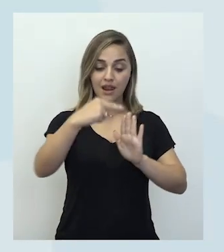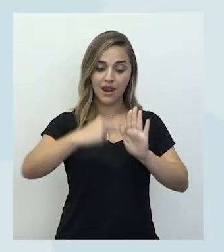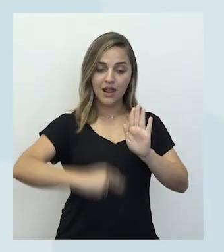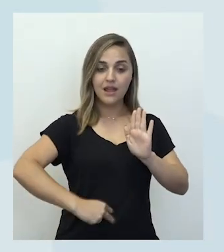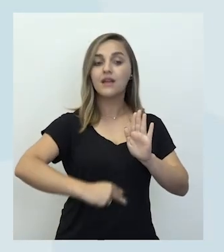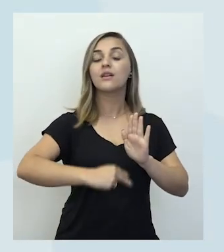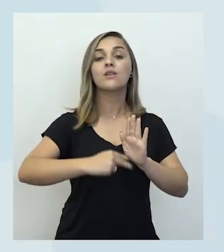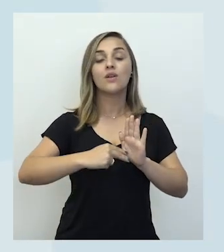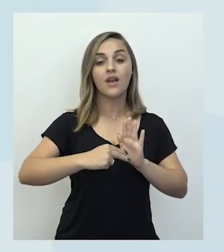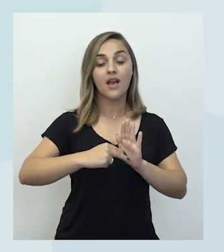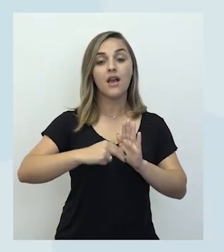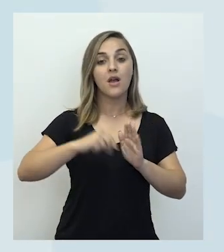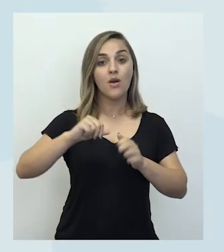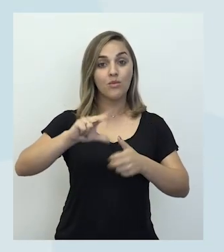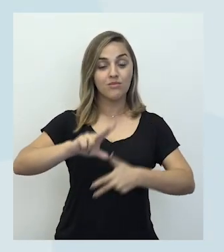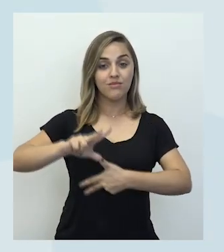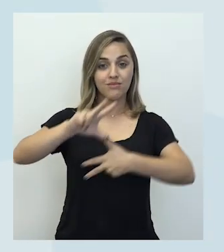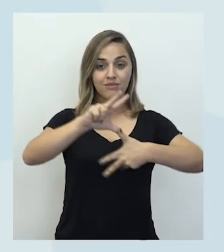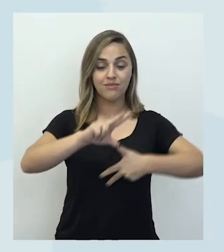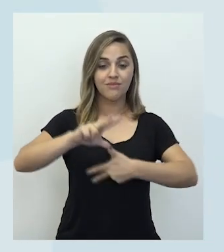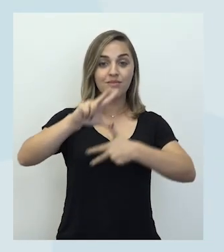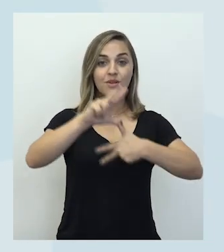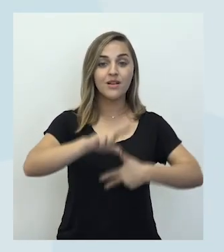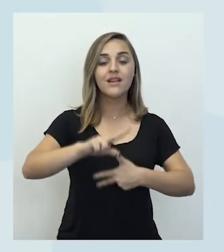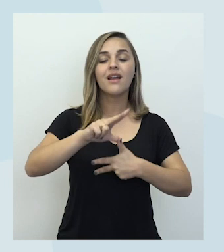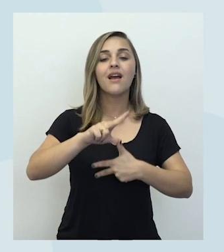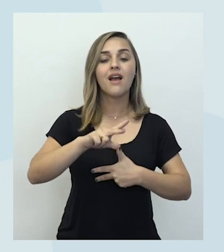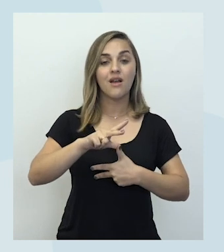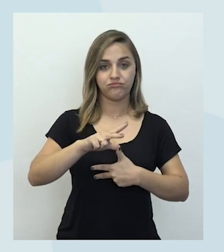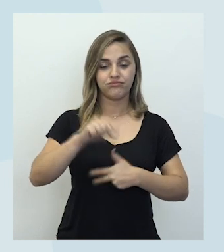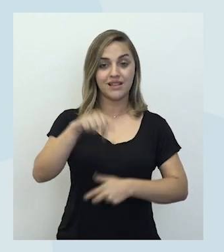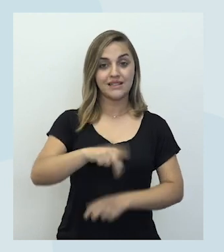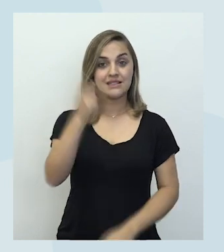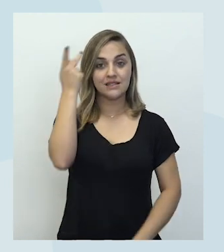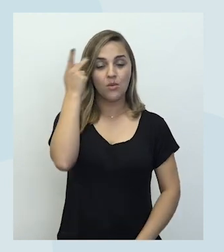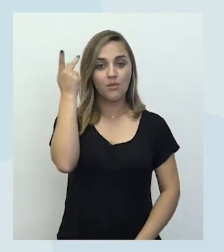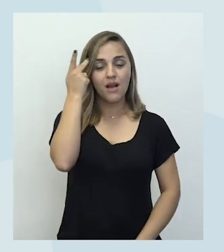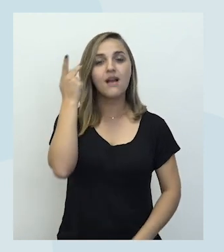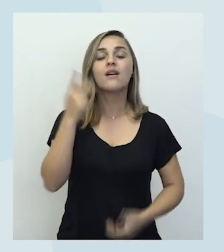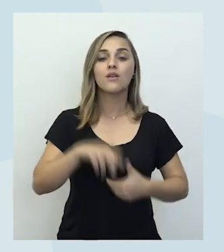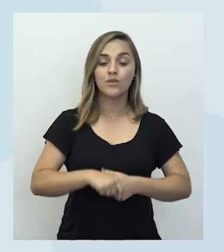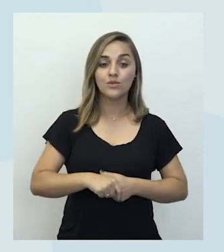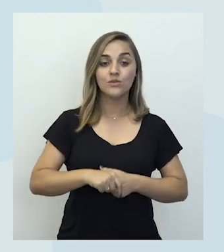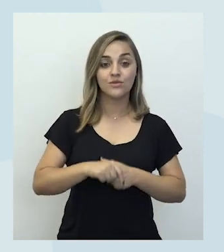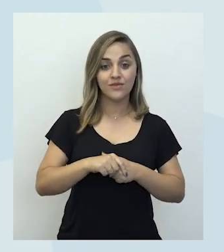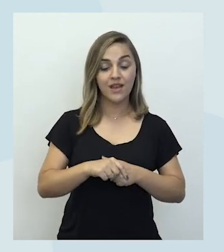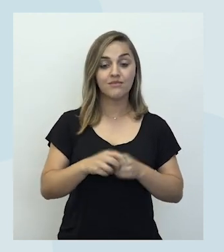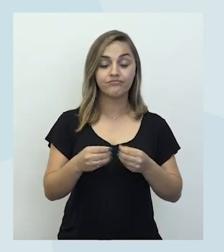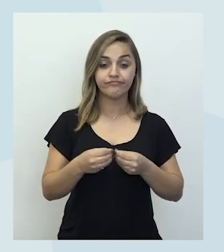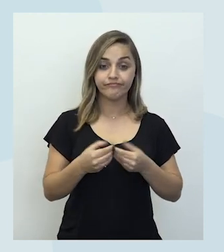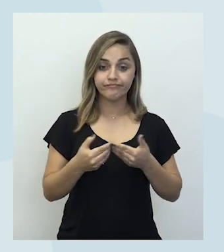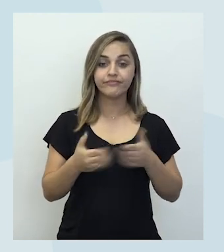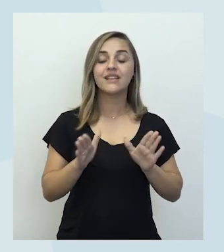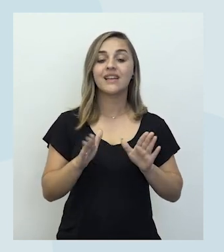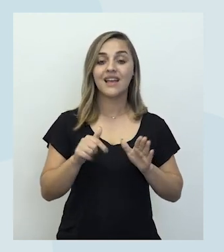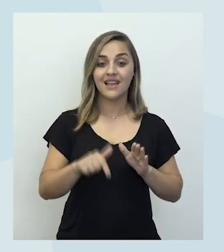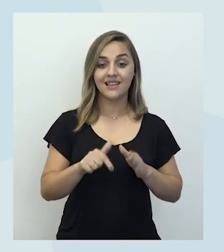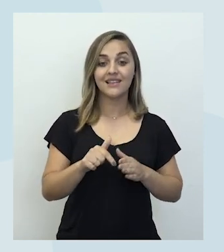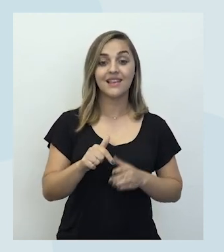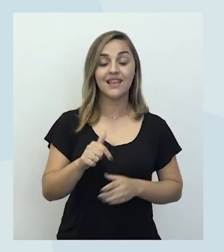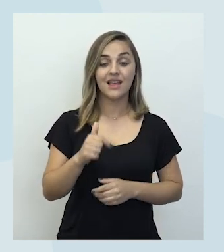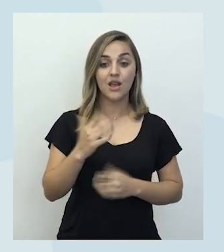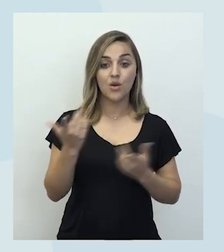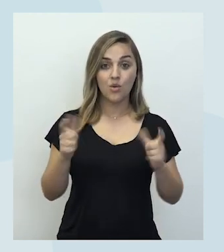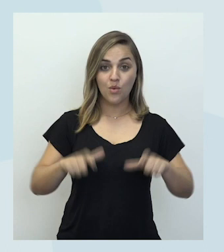Latina em São Paulo inaugura na próxima terça-feira, dia 16 de junho, o Belas Artes Drive-In, espaço destinado